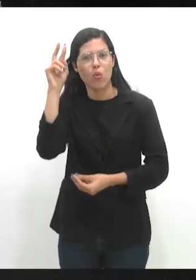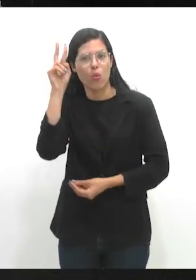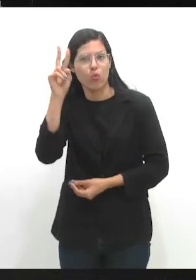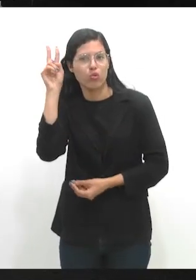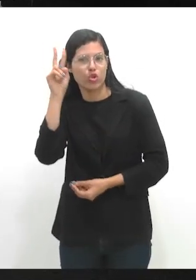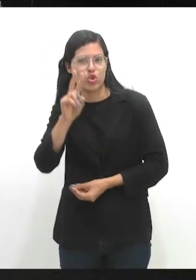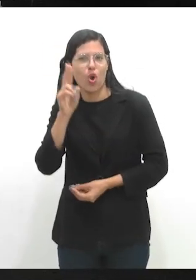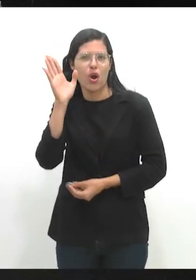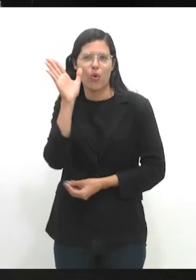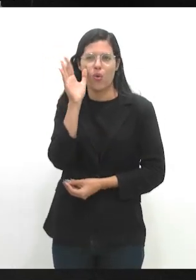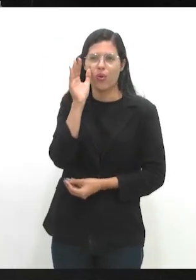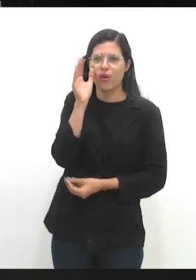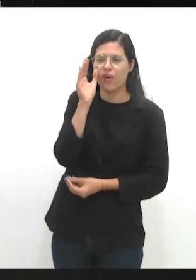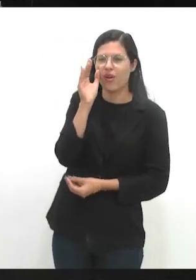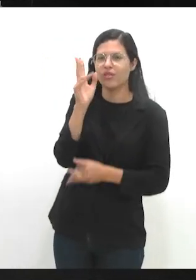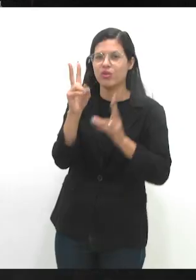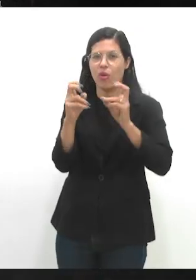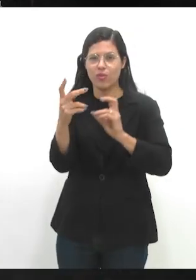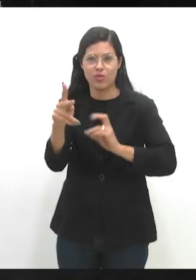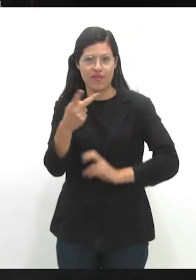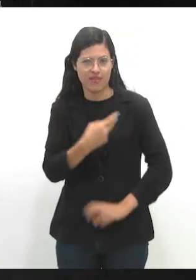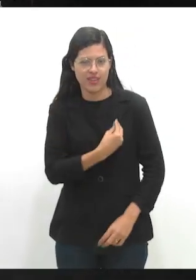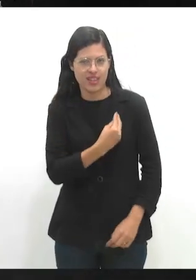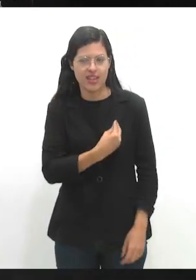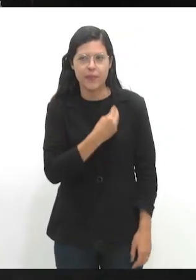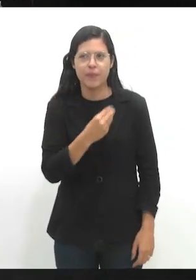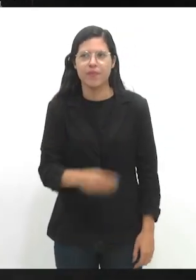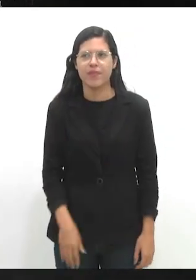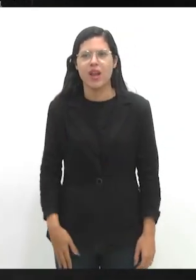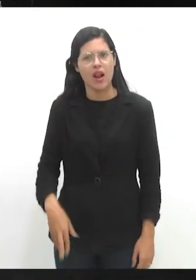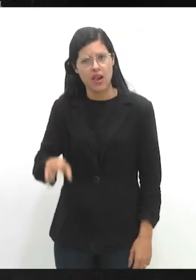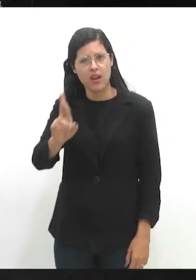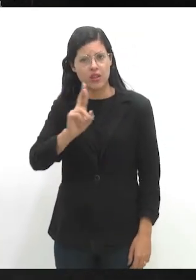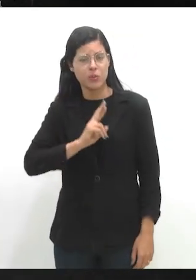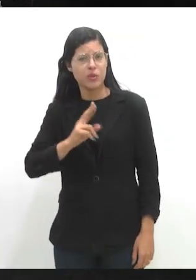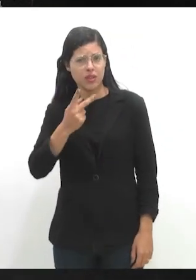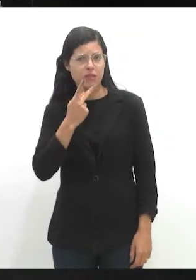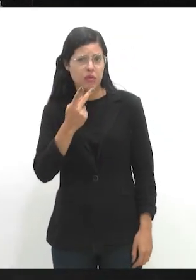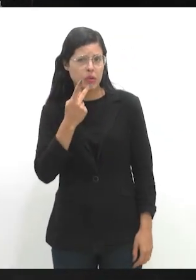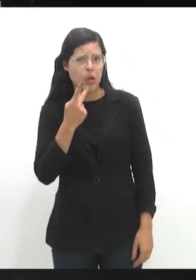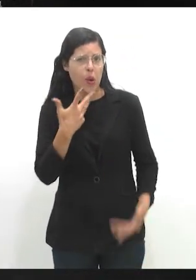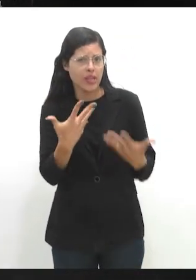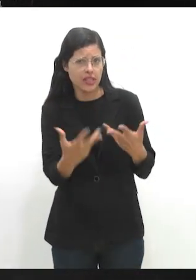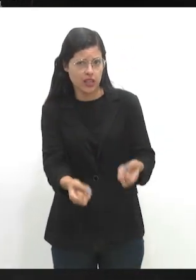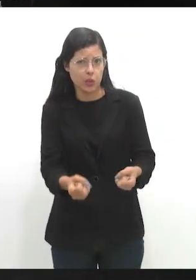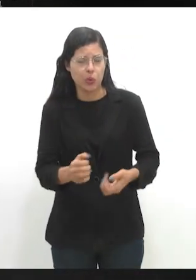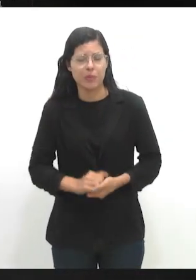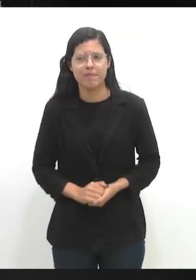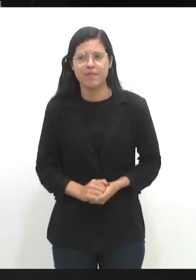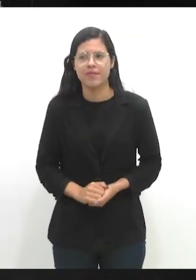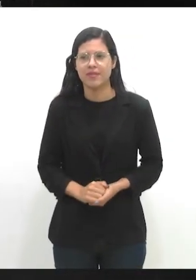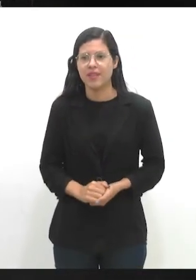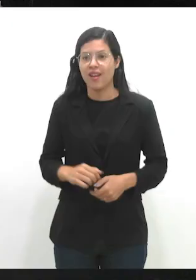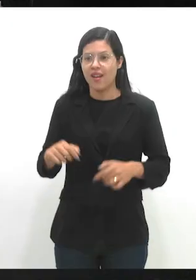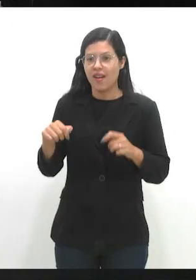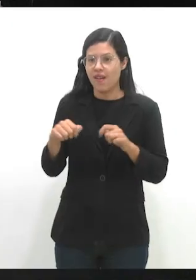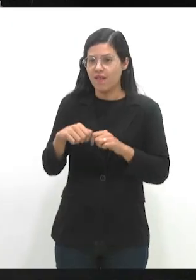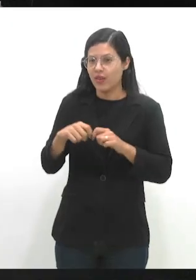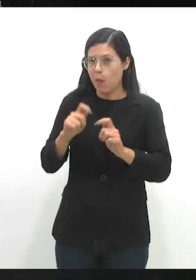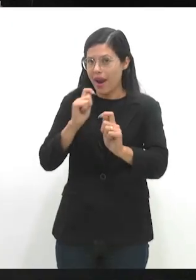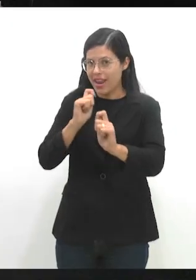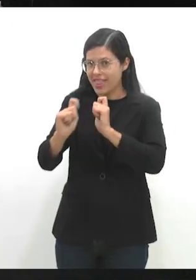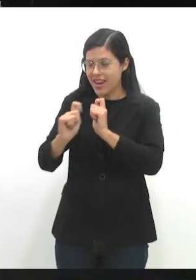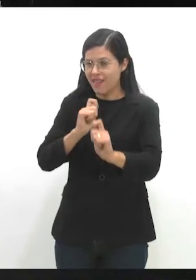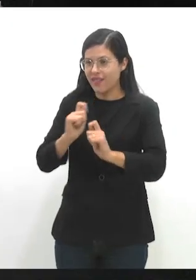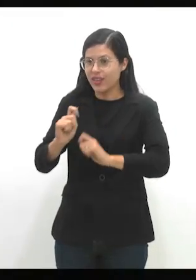histórias curiosas sobre a sua vida? Aí ele falou, não me importa, eu topo. Aí eu fiz uma longa entrevista com ele